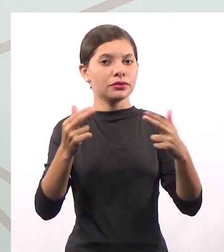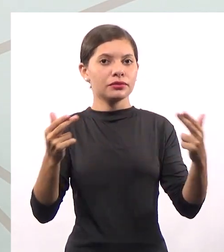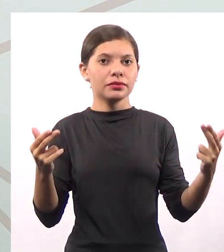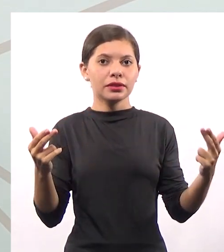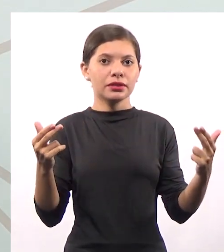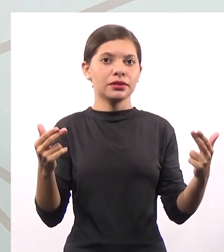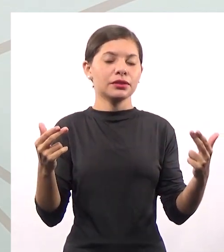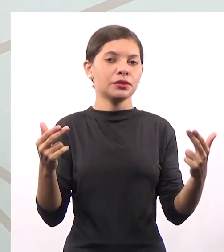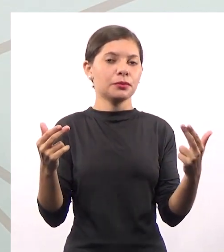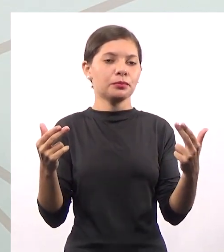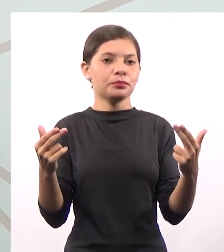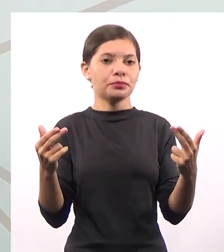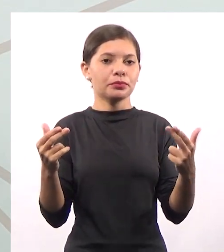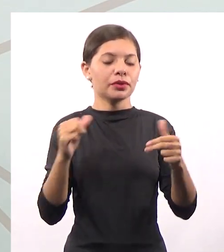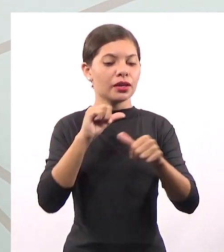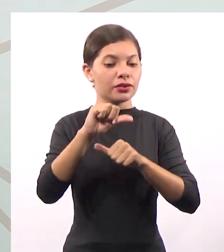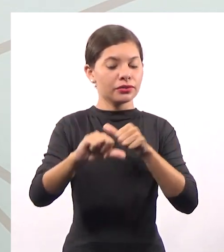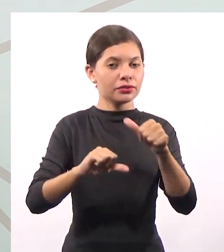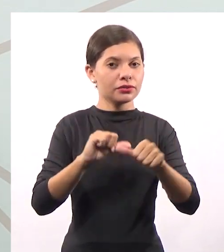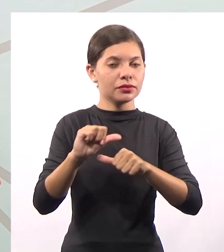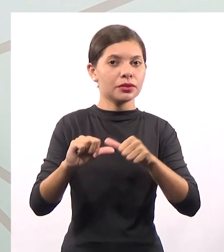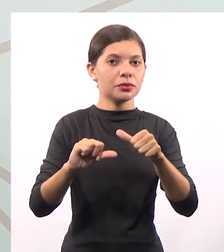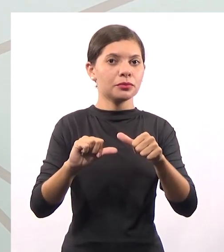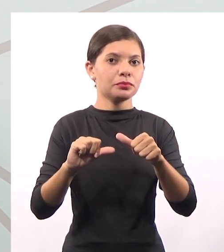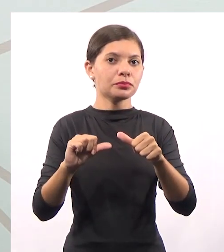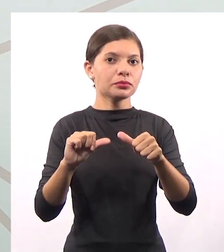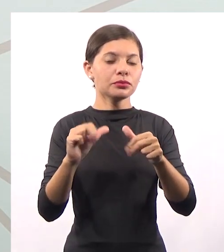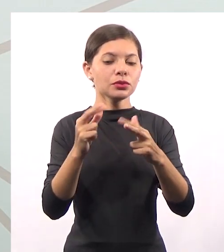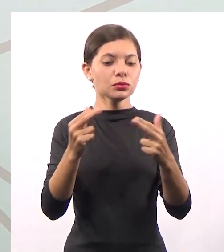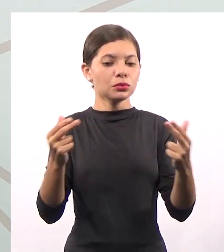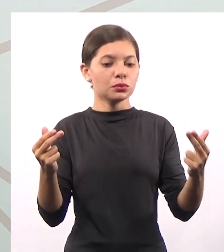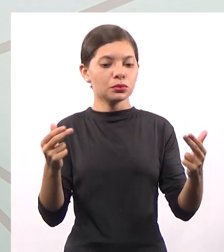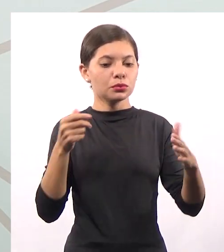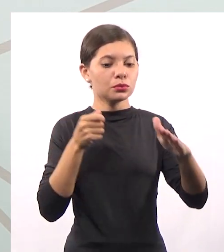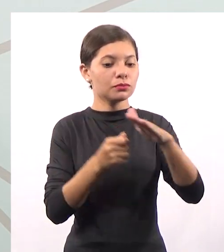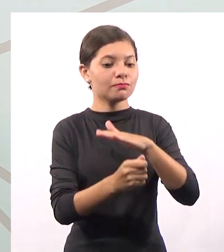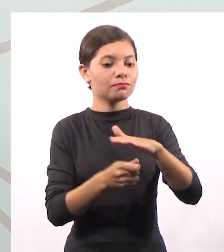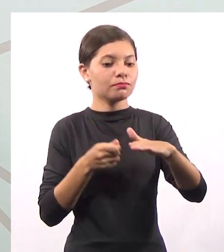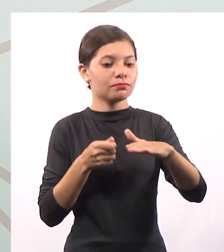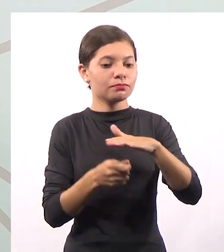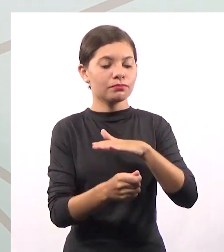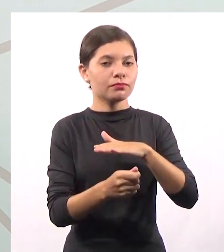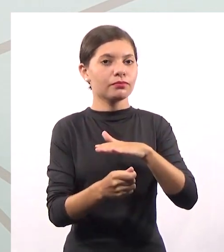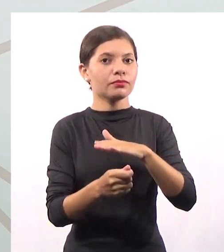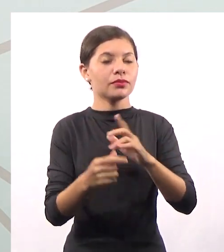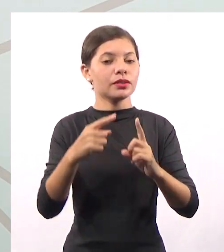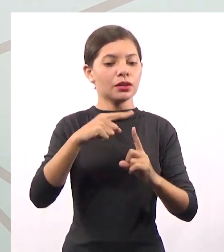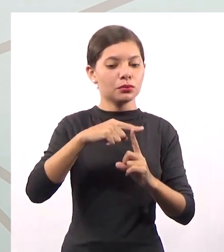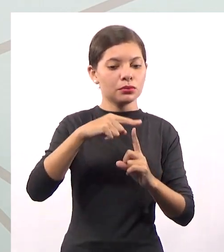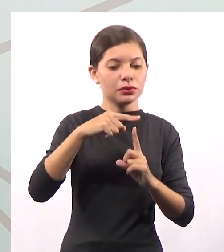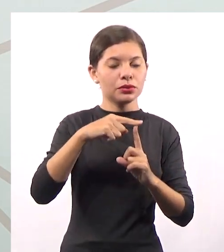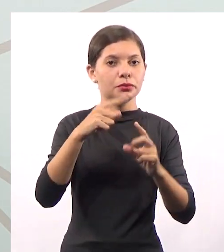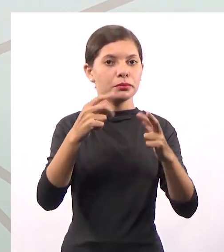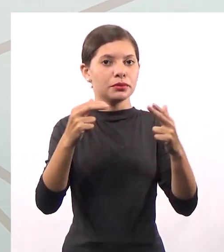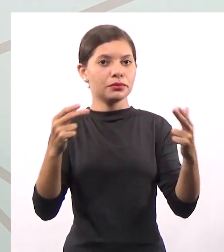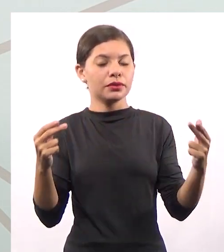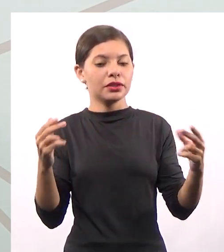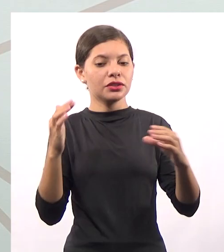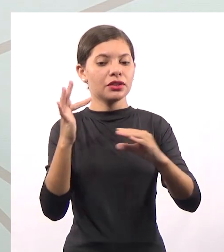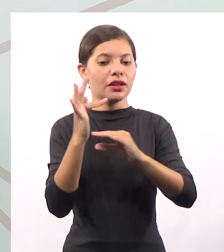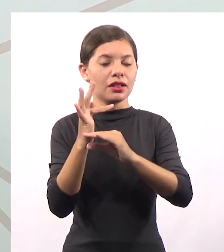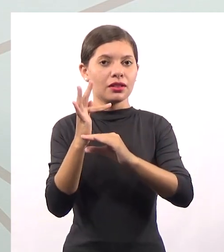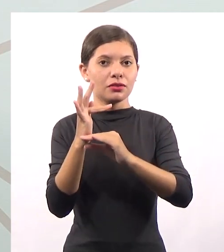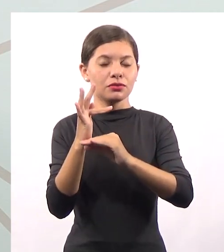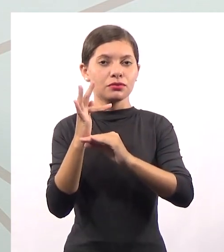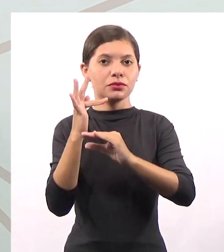é diferente, é outra fonte, é outro tipo de investimento, são outros recursos. Por isso que não podem ser